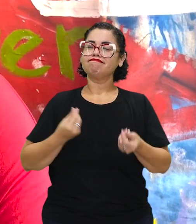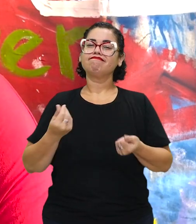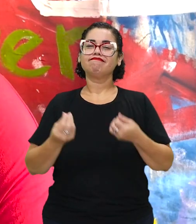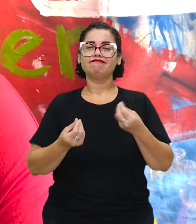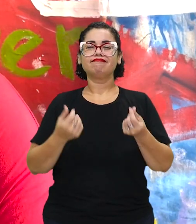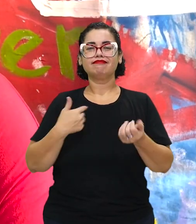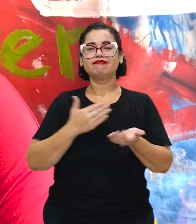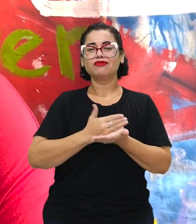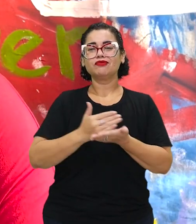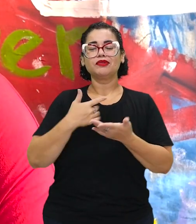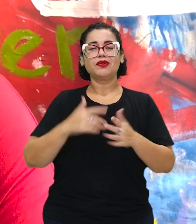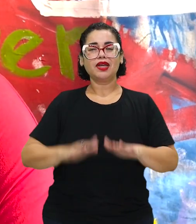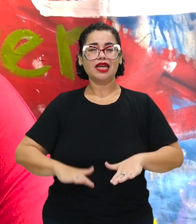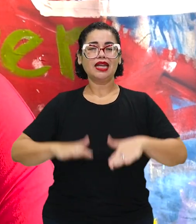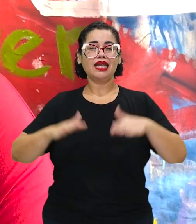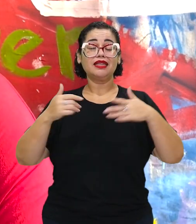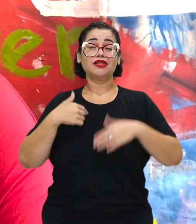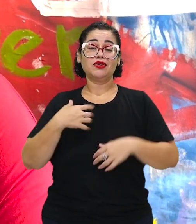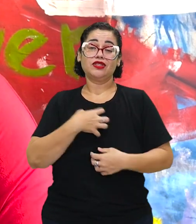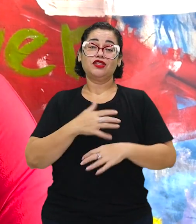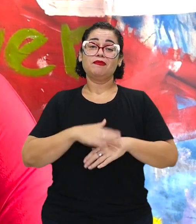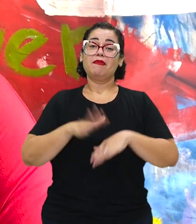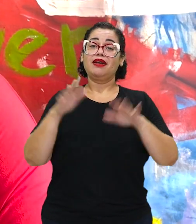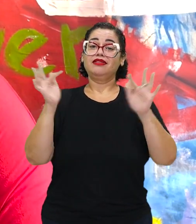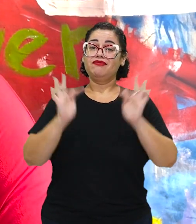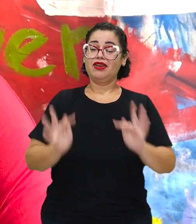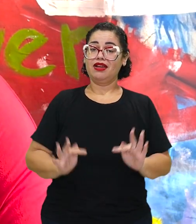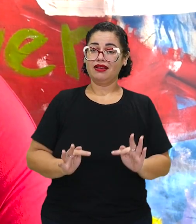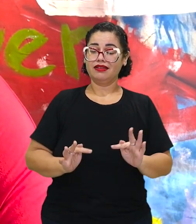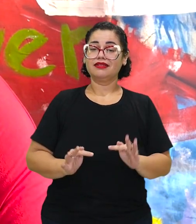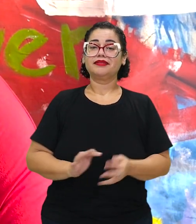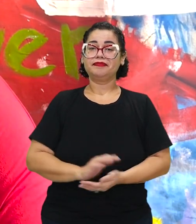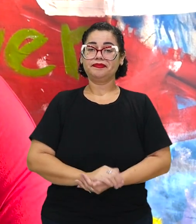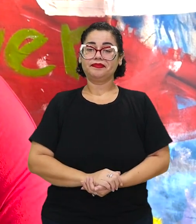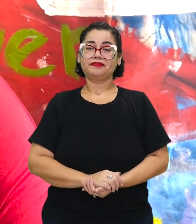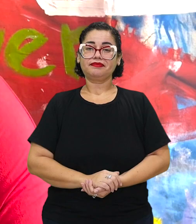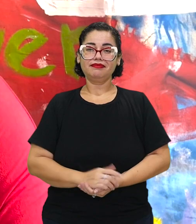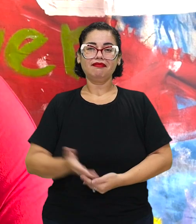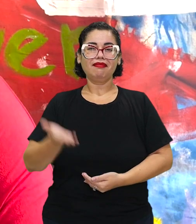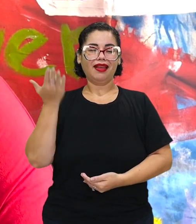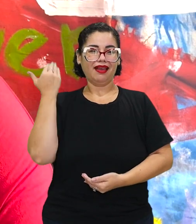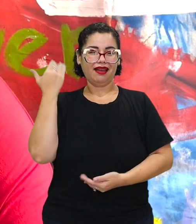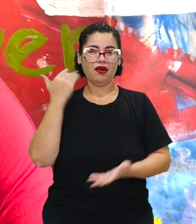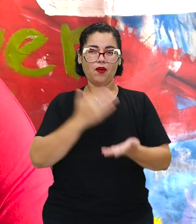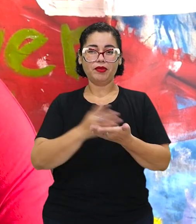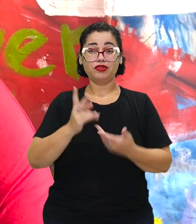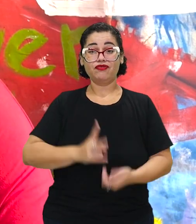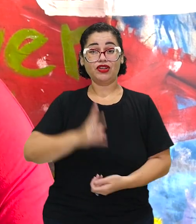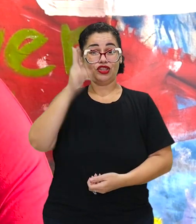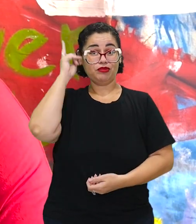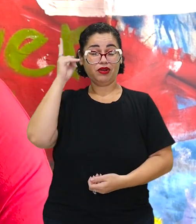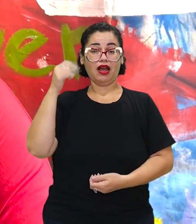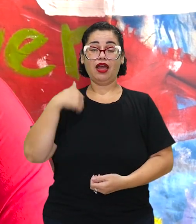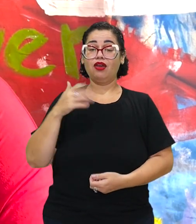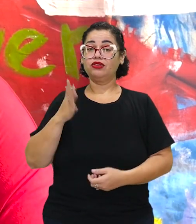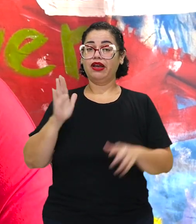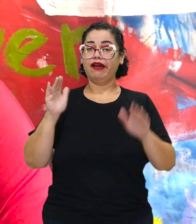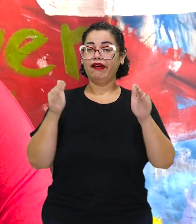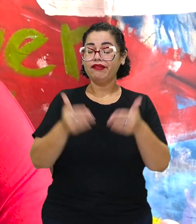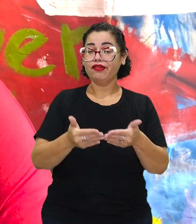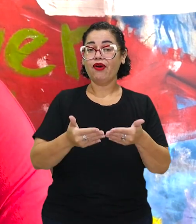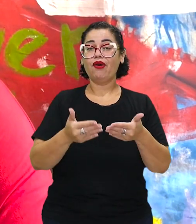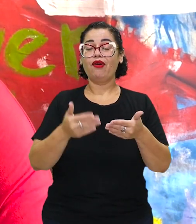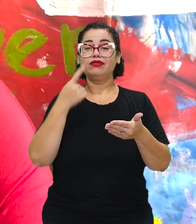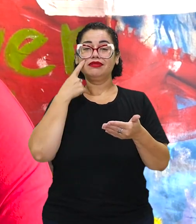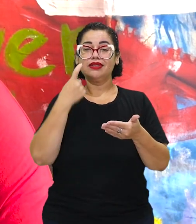eu fui sendo uma criança mais feliz. E na época do vestibular, que eu era já envolvida com